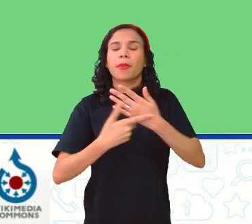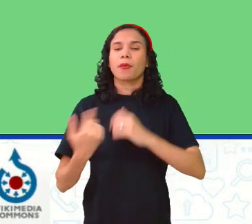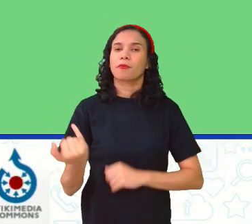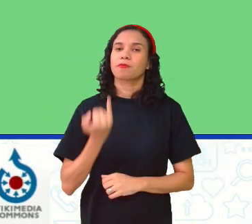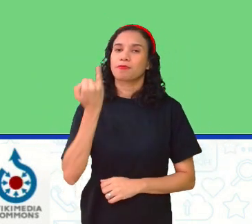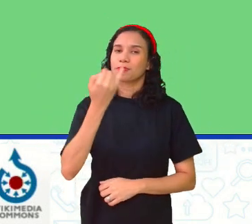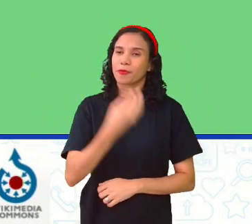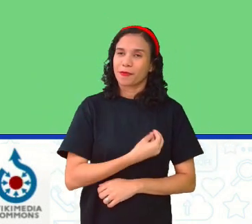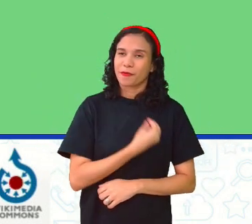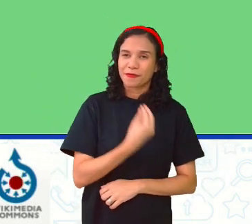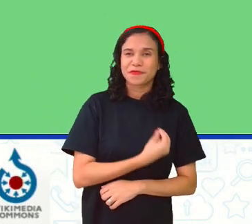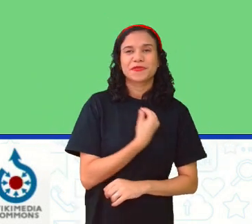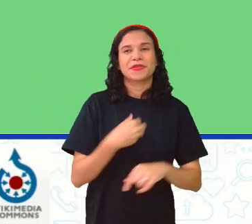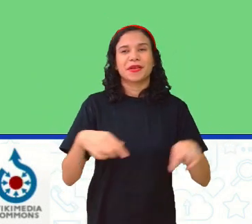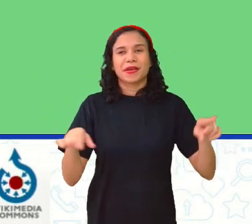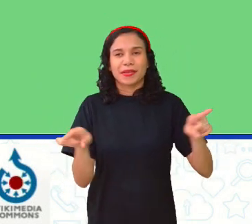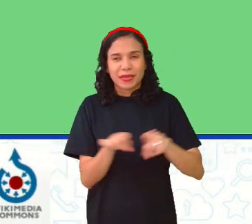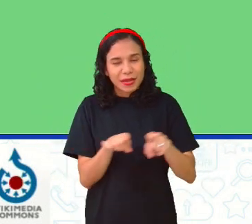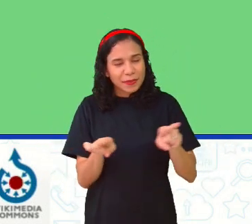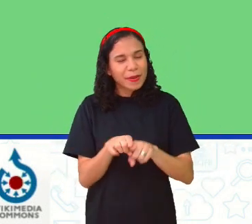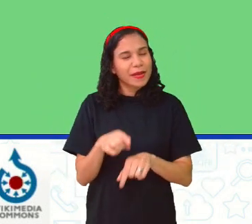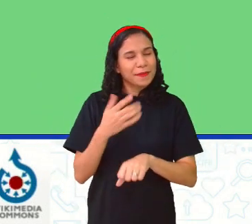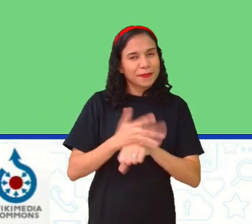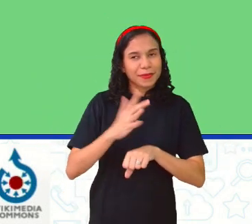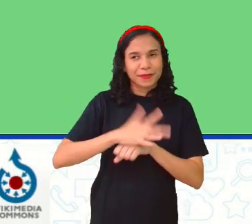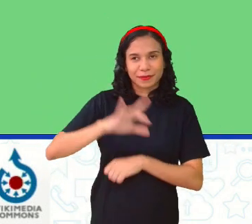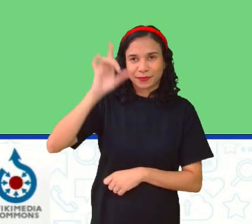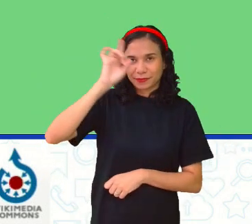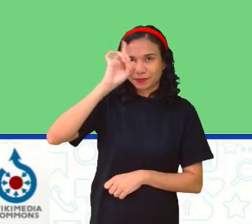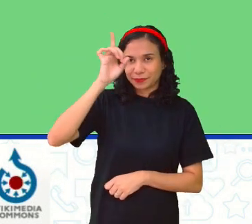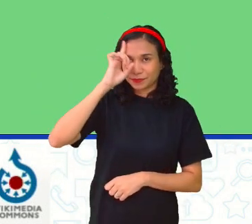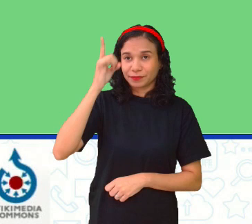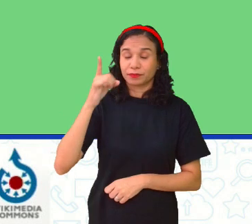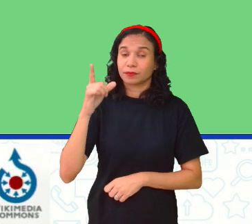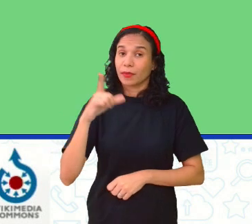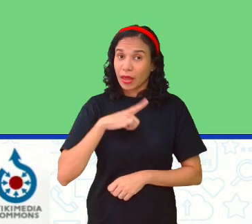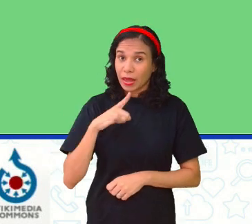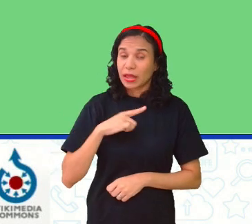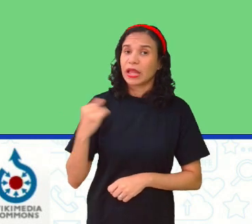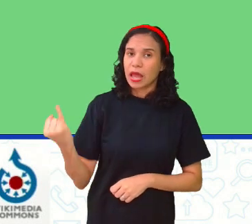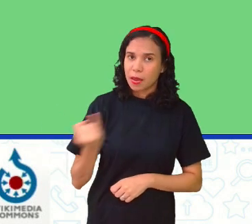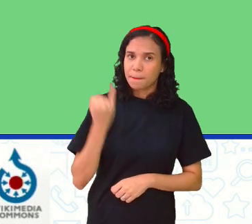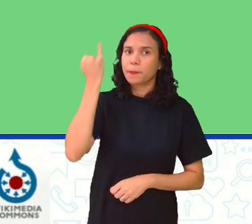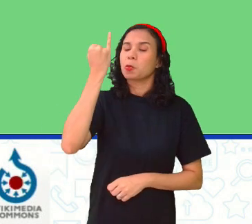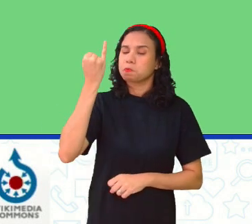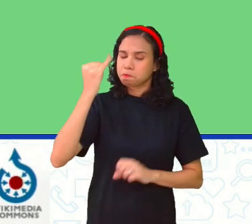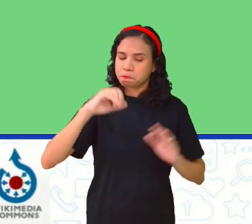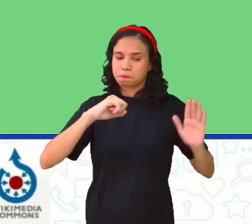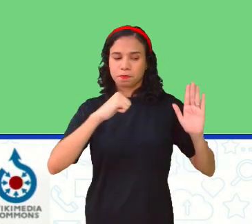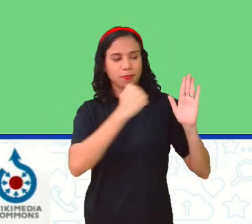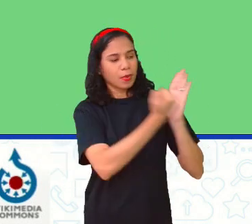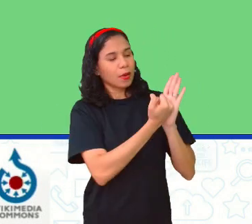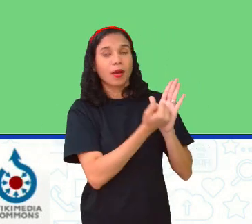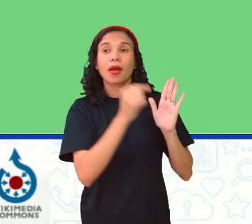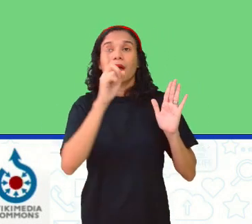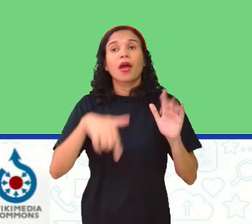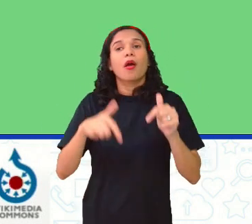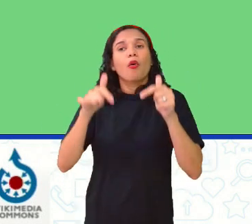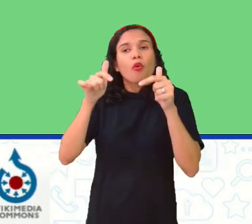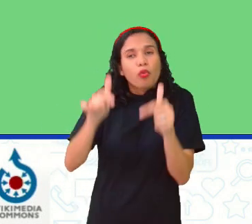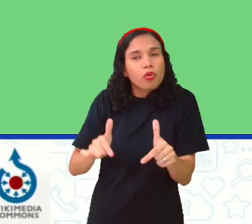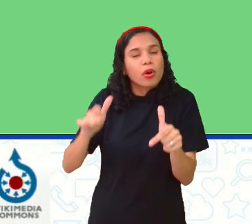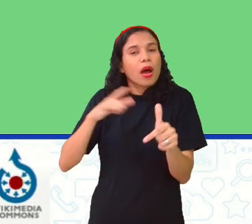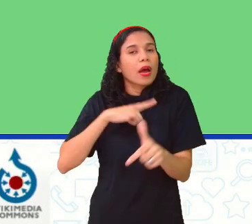para a nossa vida, para o nosso cotidiano. Possui importância simbólica. É onde se